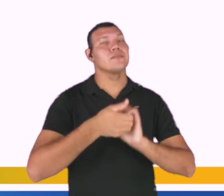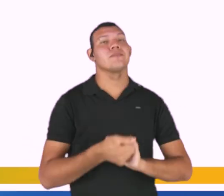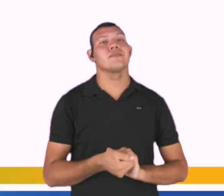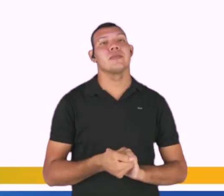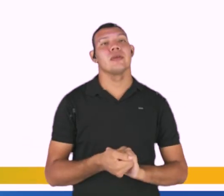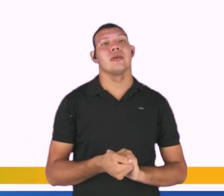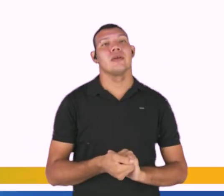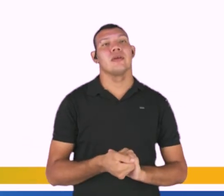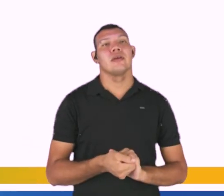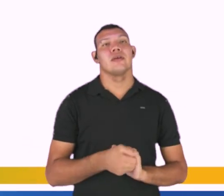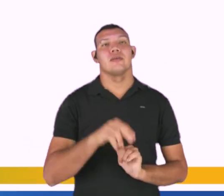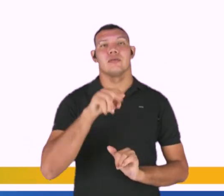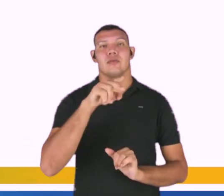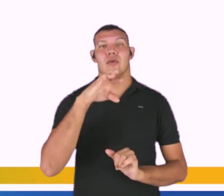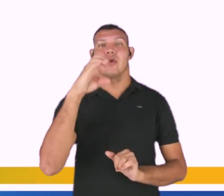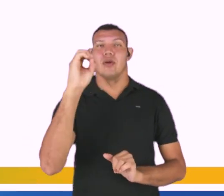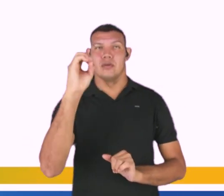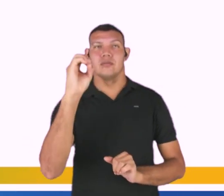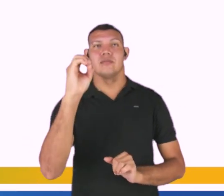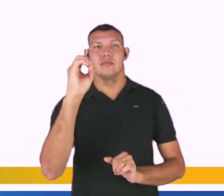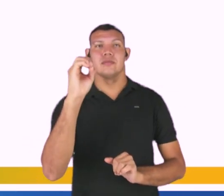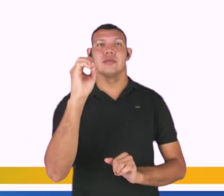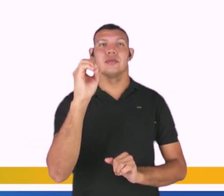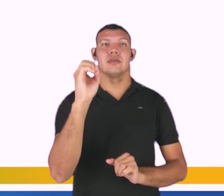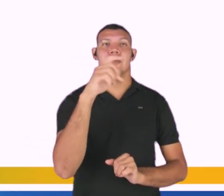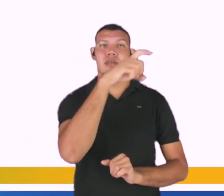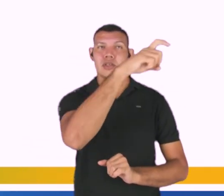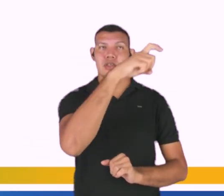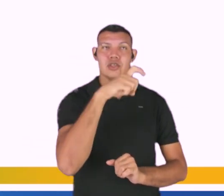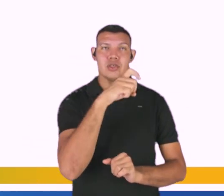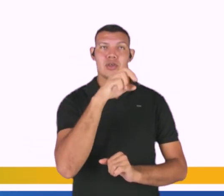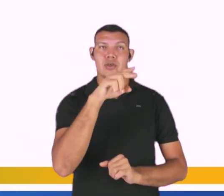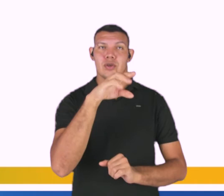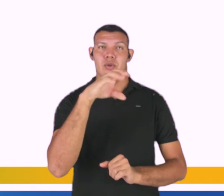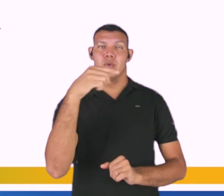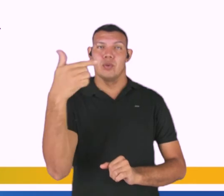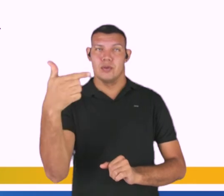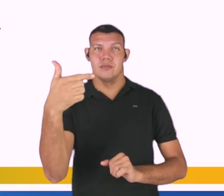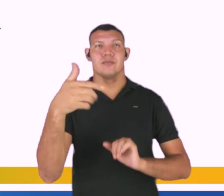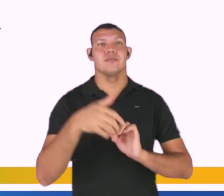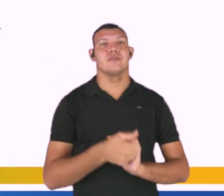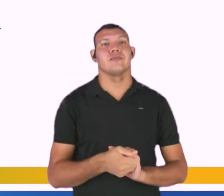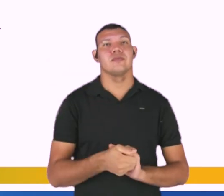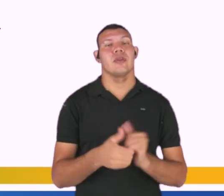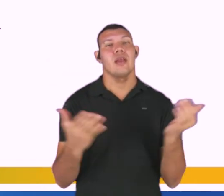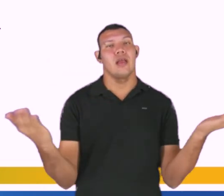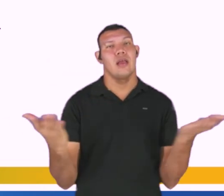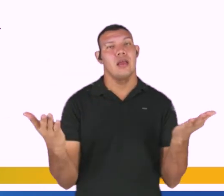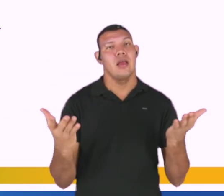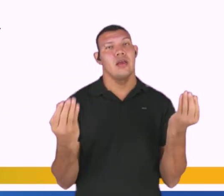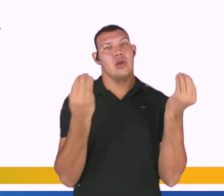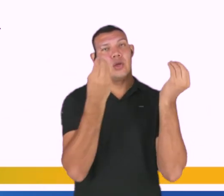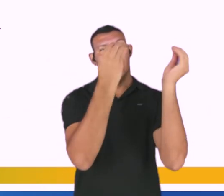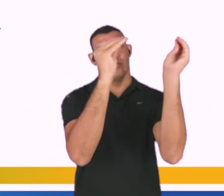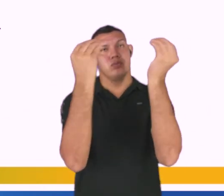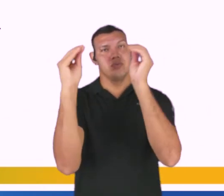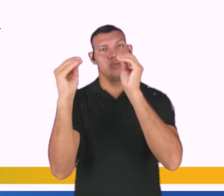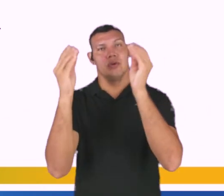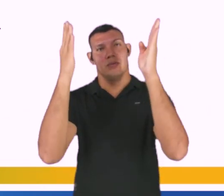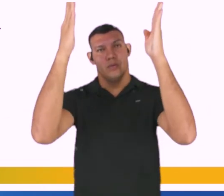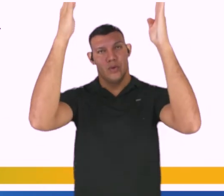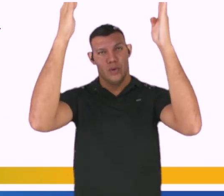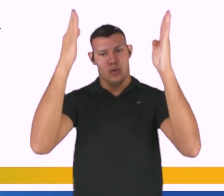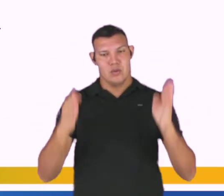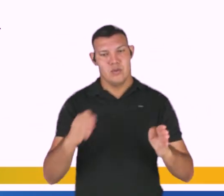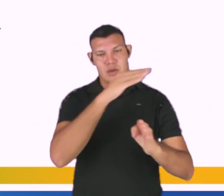igualando esse binômio a zero nós teremos x = 2 e é utilizando o briot-ruffini nós vamos ficar